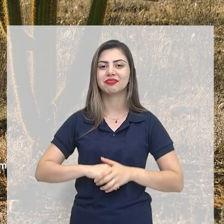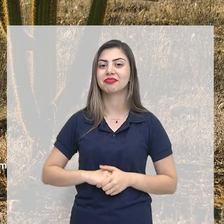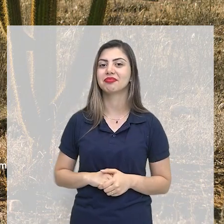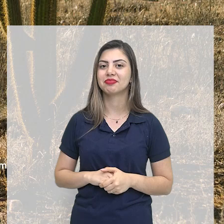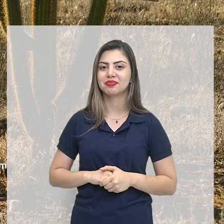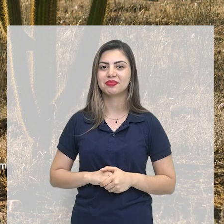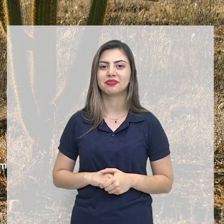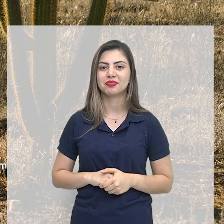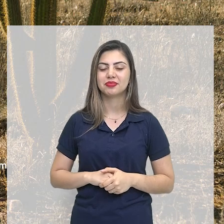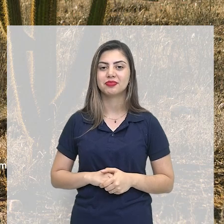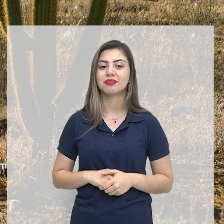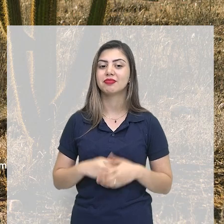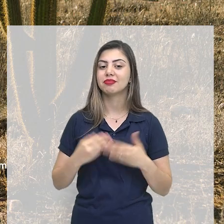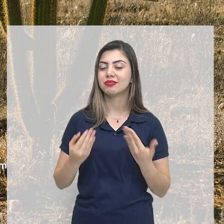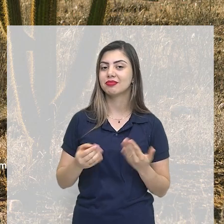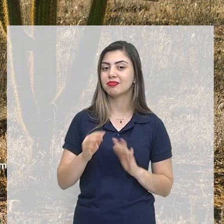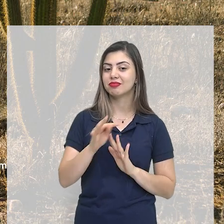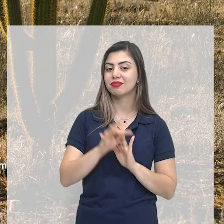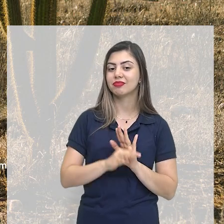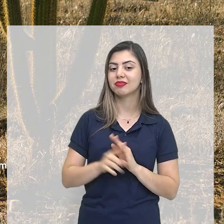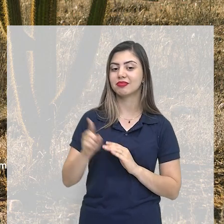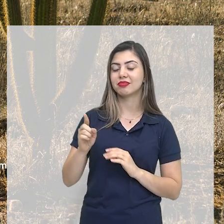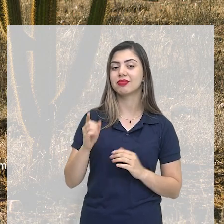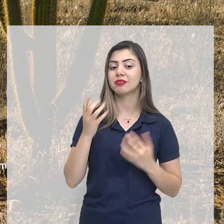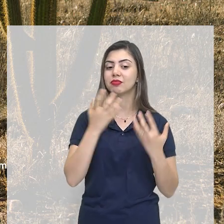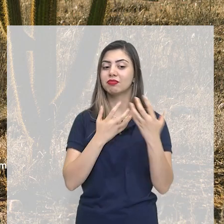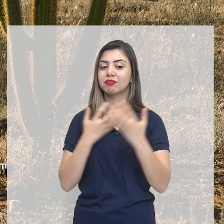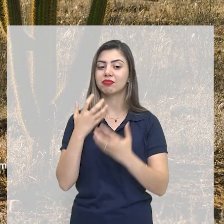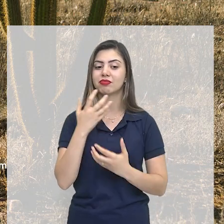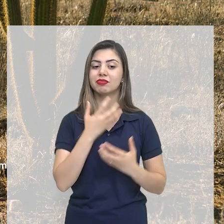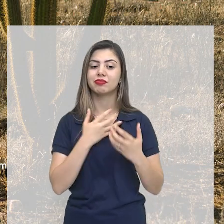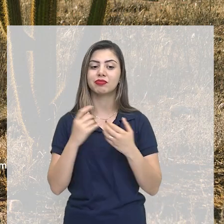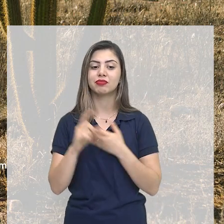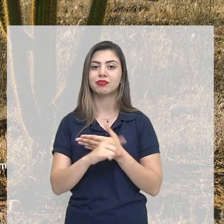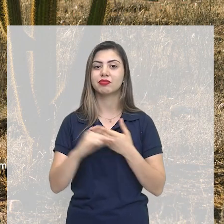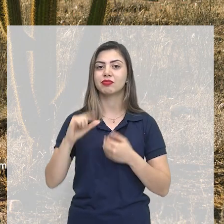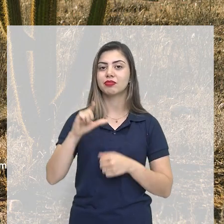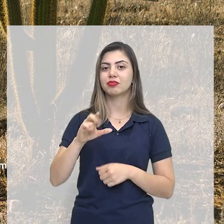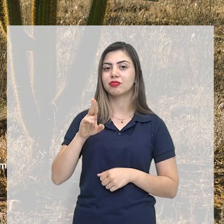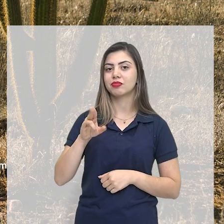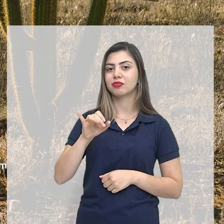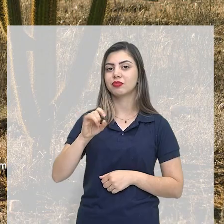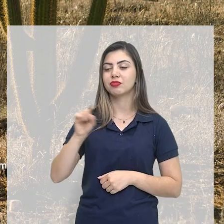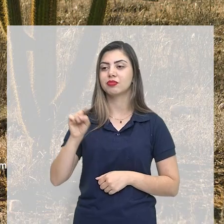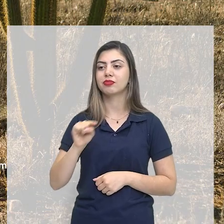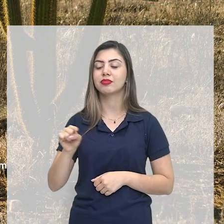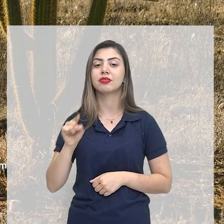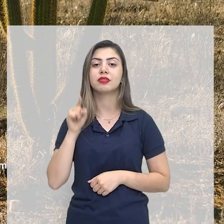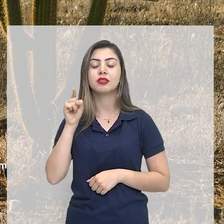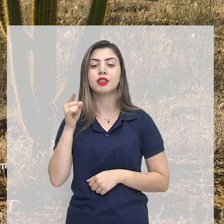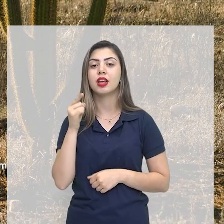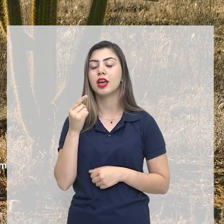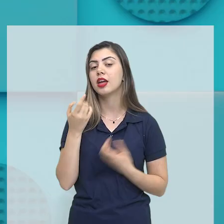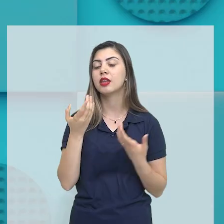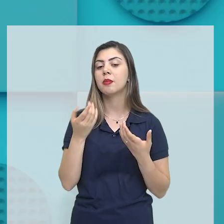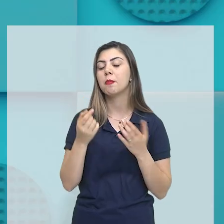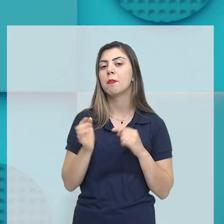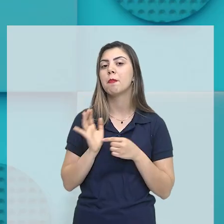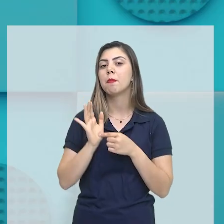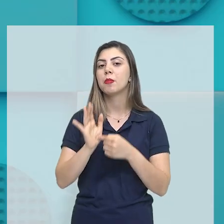que esse cantor, né, o Luiz Gonzaga é um cantor, que ele criou, mostra